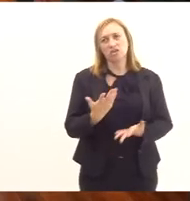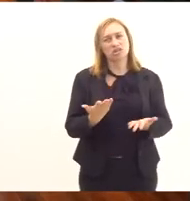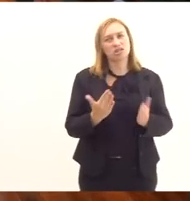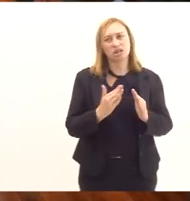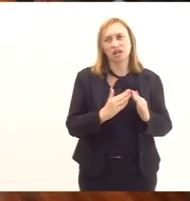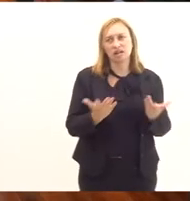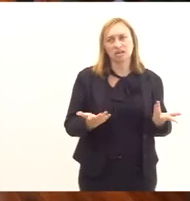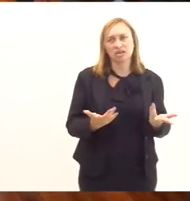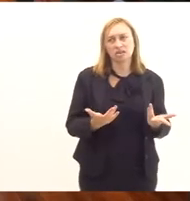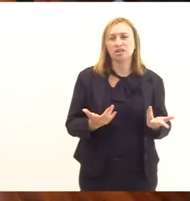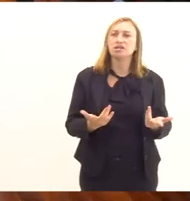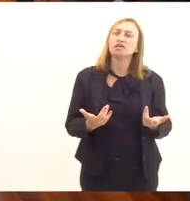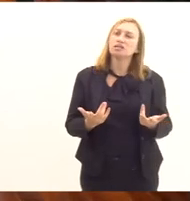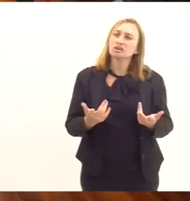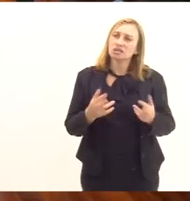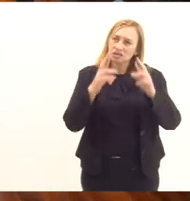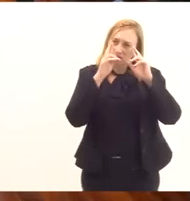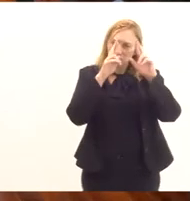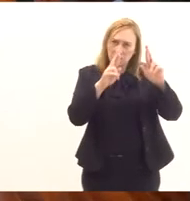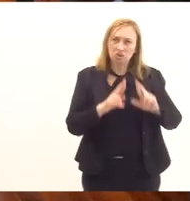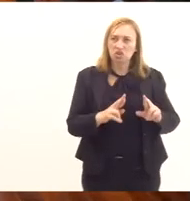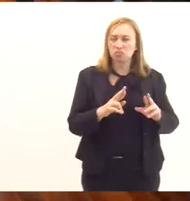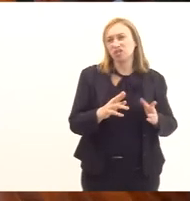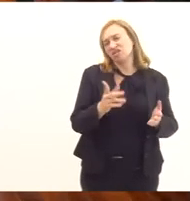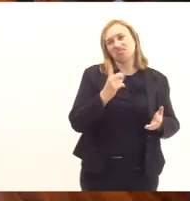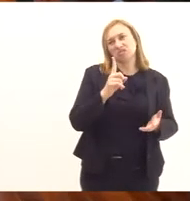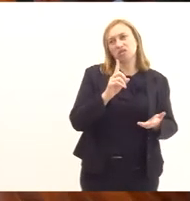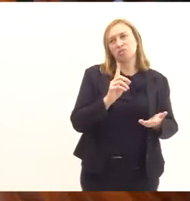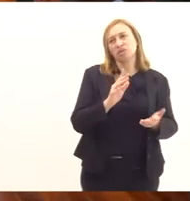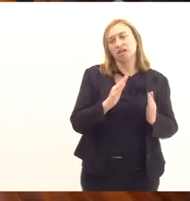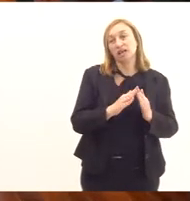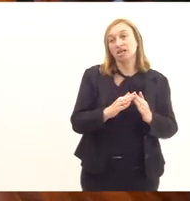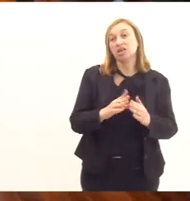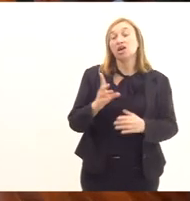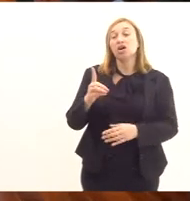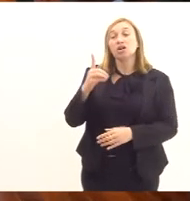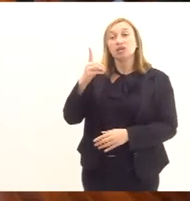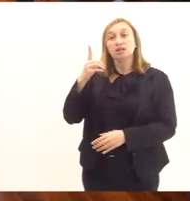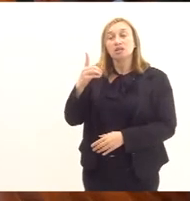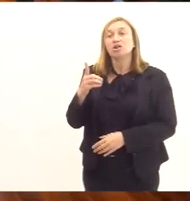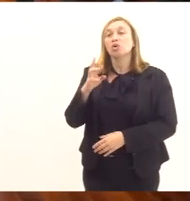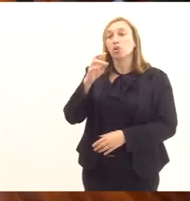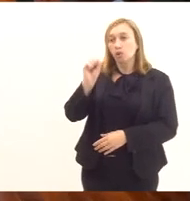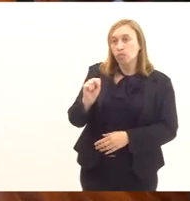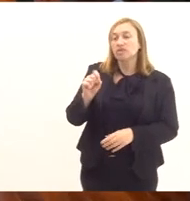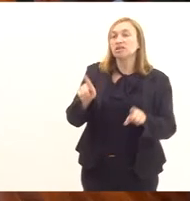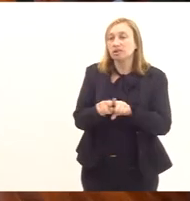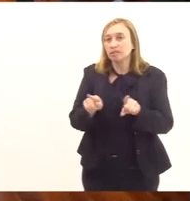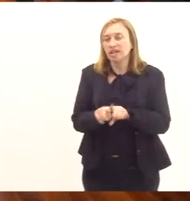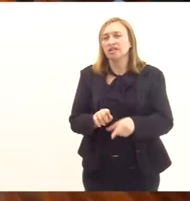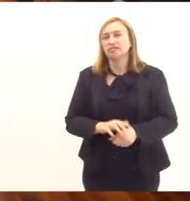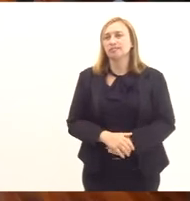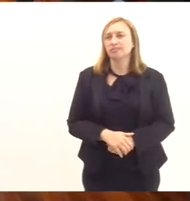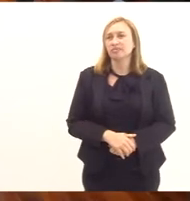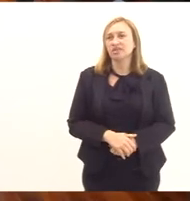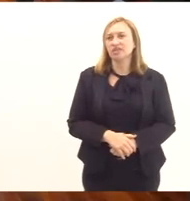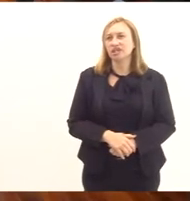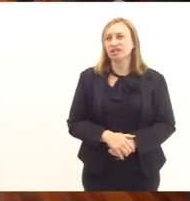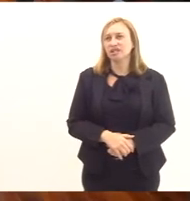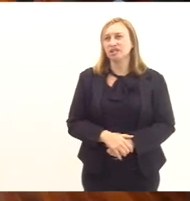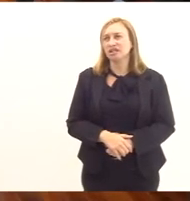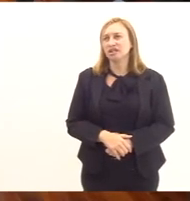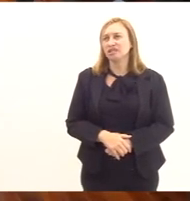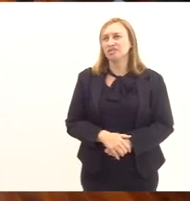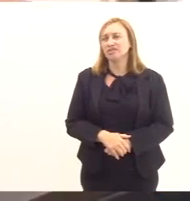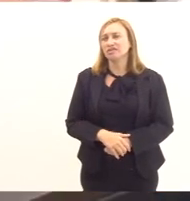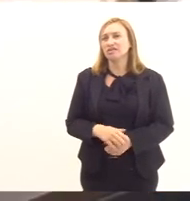da queixa de acaso ele deveria retornar a casa o Rubens bomtempo foi deputado aqui de respeito à casa do deputado Paulo de respeitar casa e já